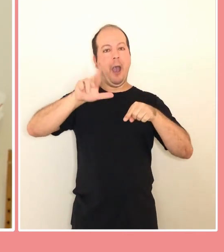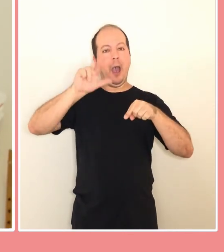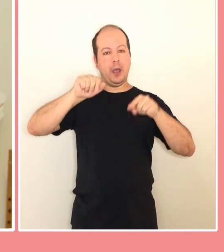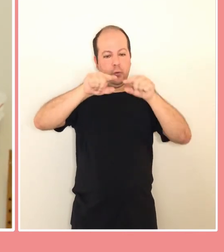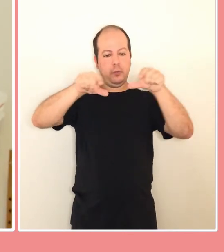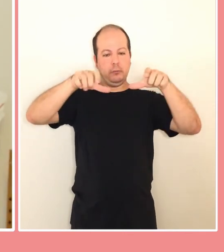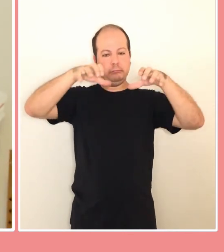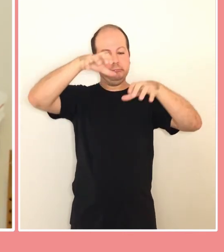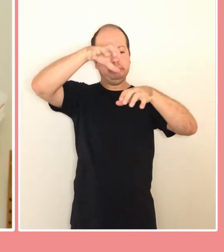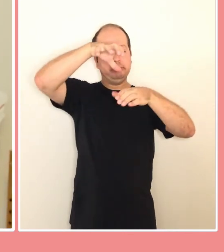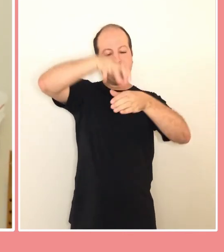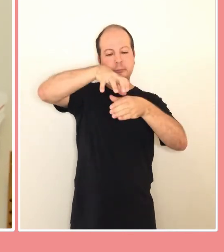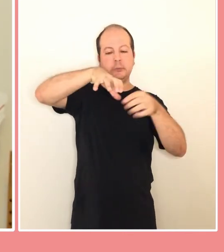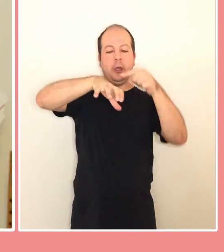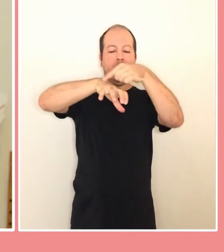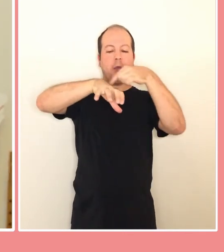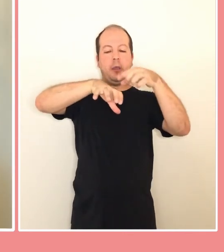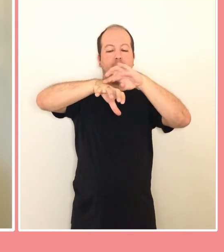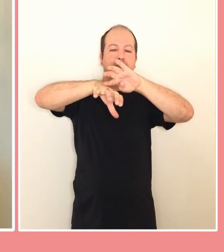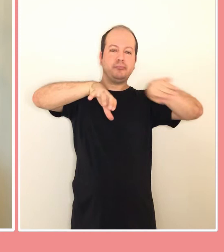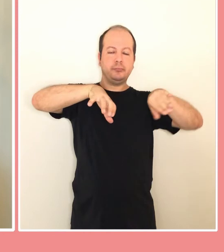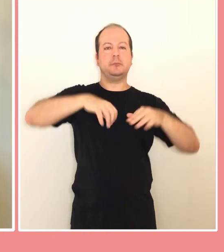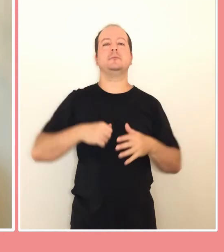tampa. Né?